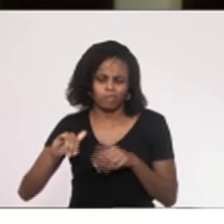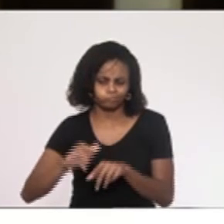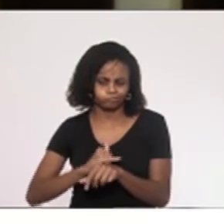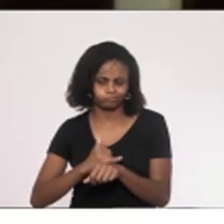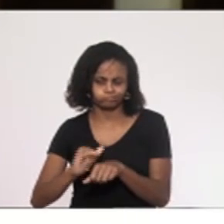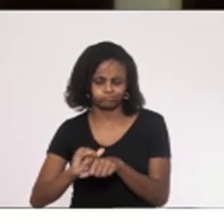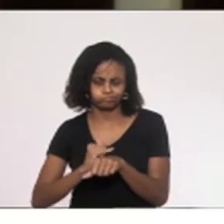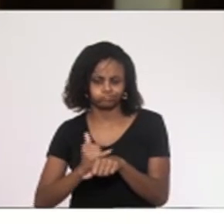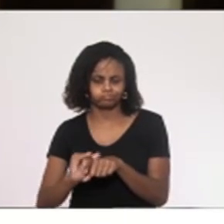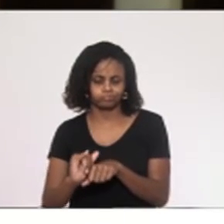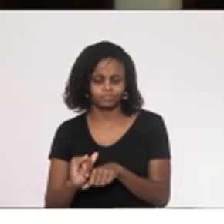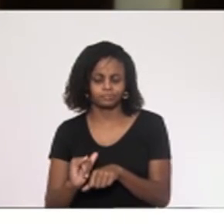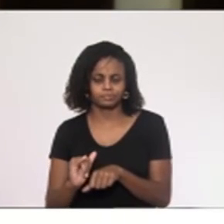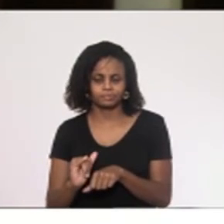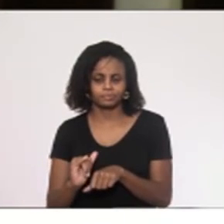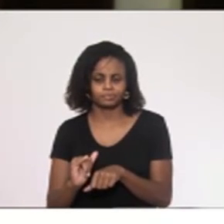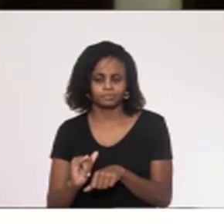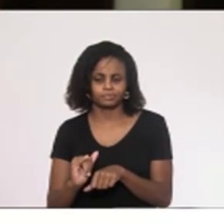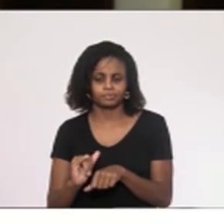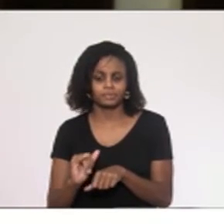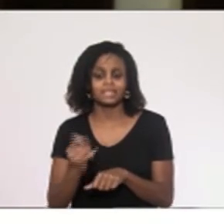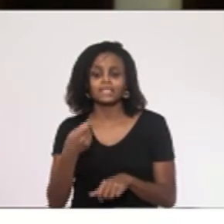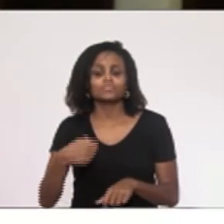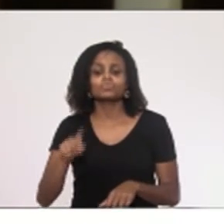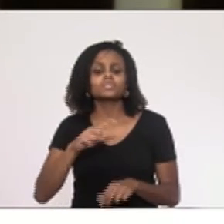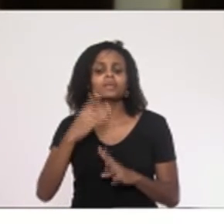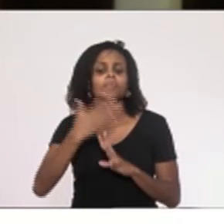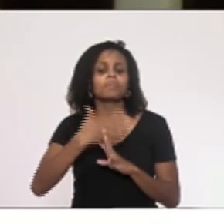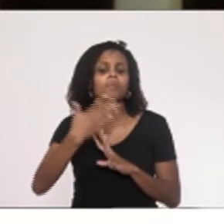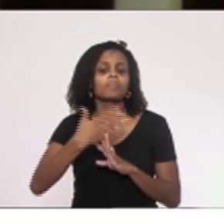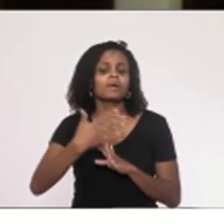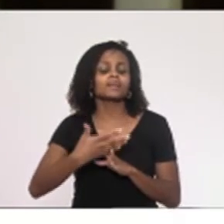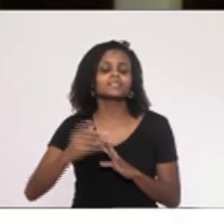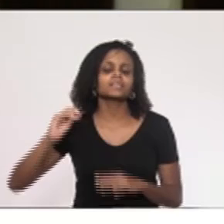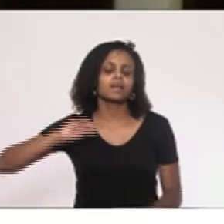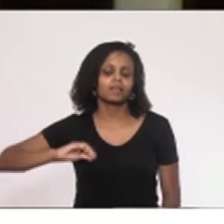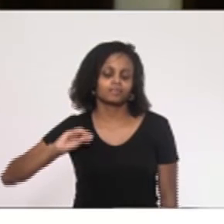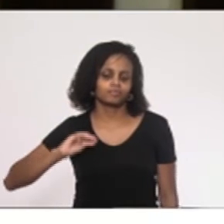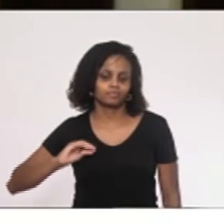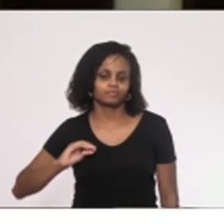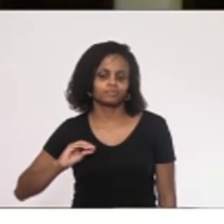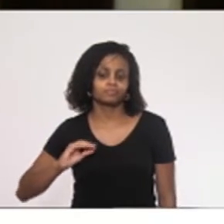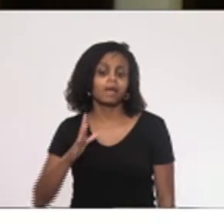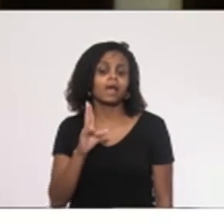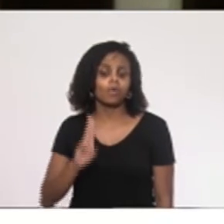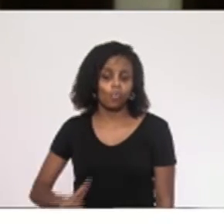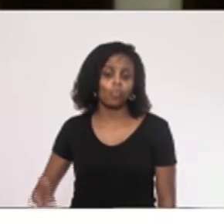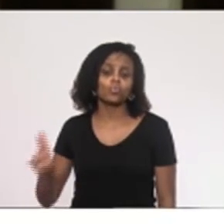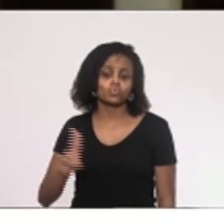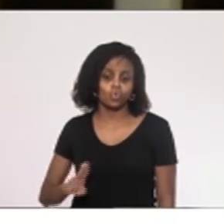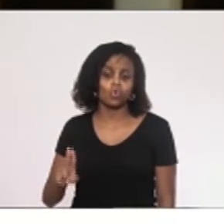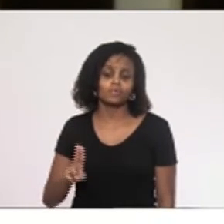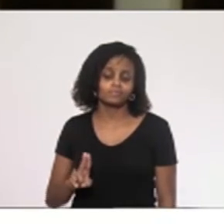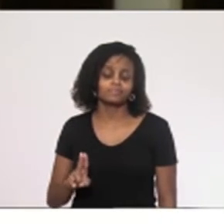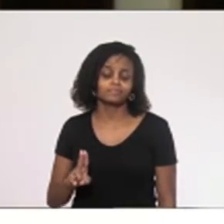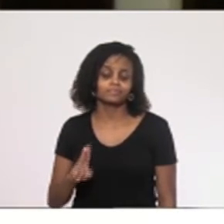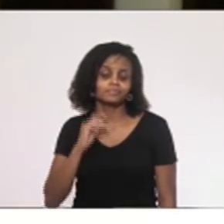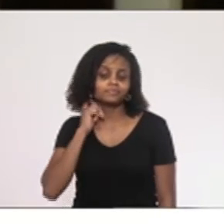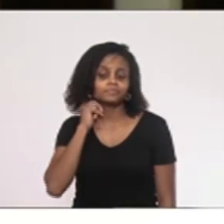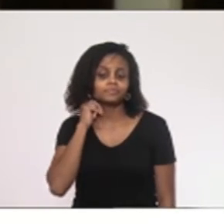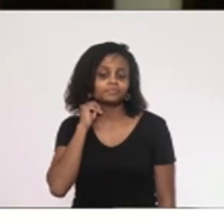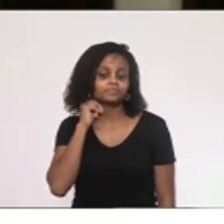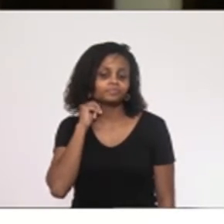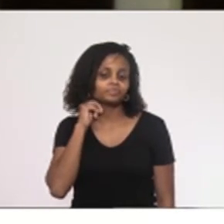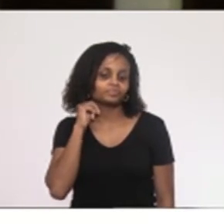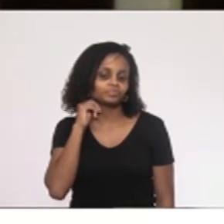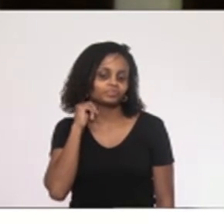artifício para não precisar parcelar salário. E ele utilizou. Por exemplo,